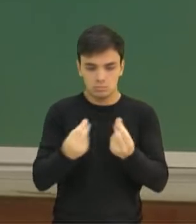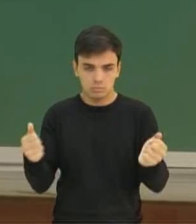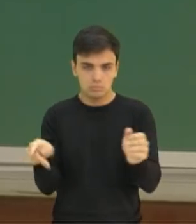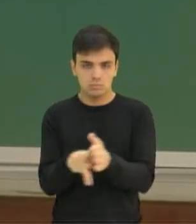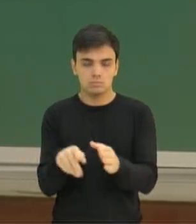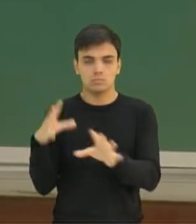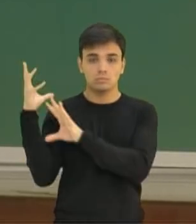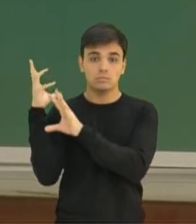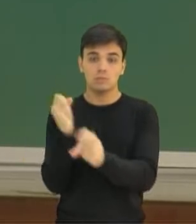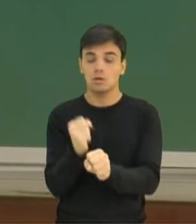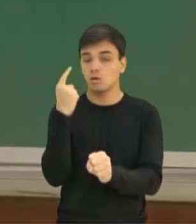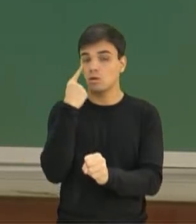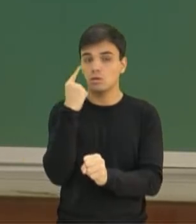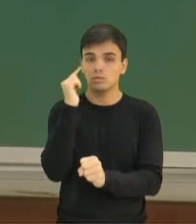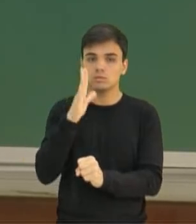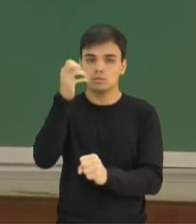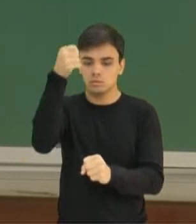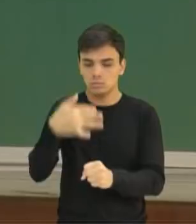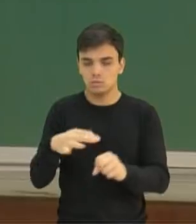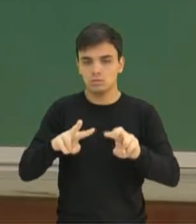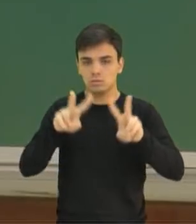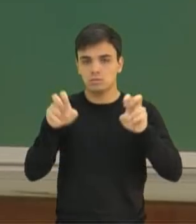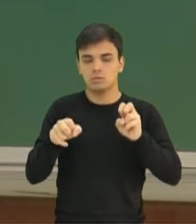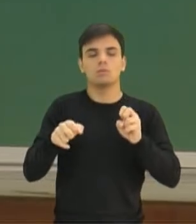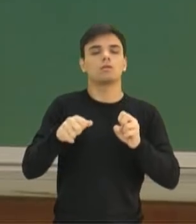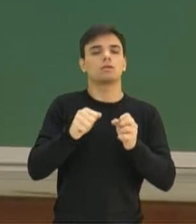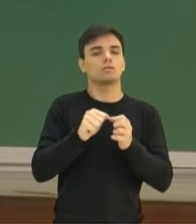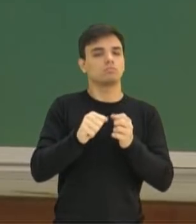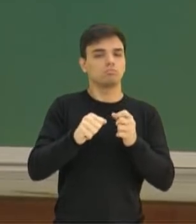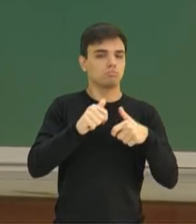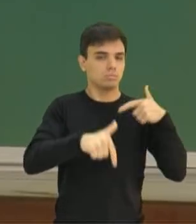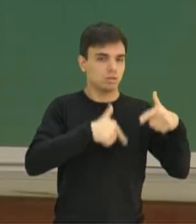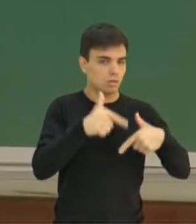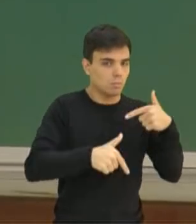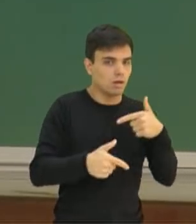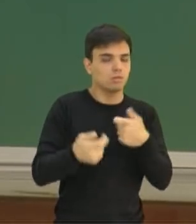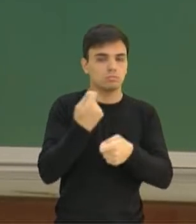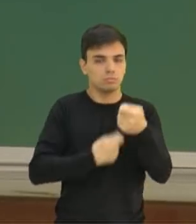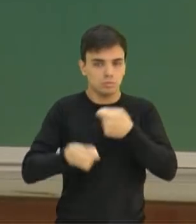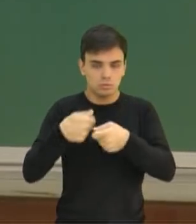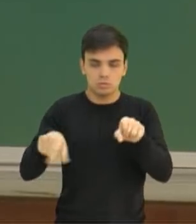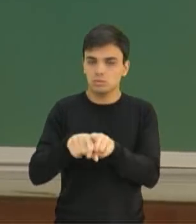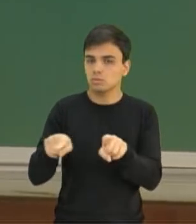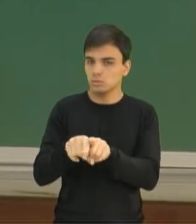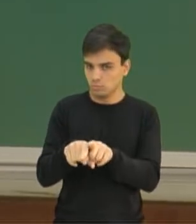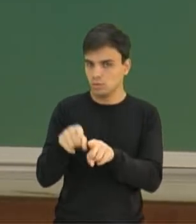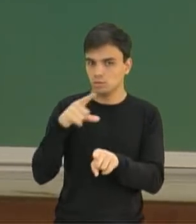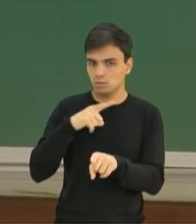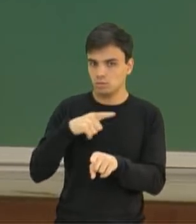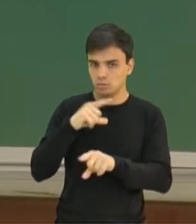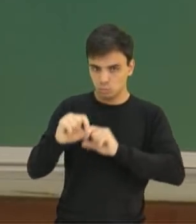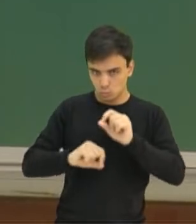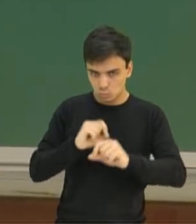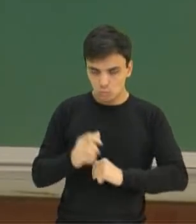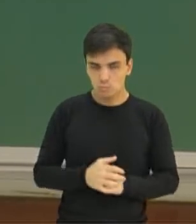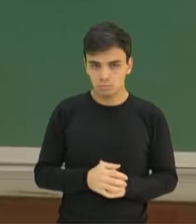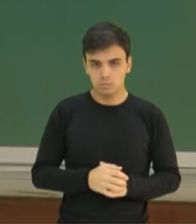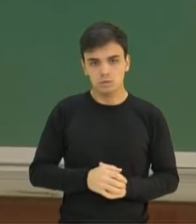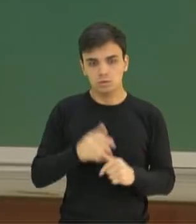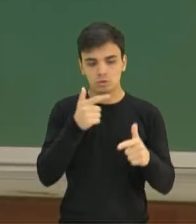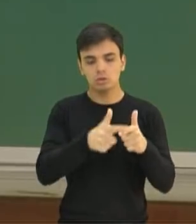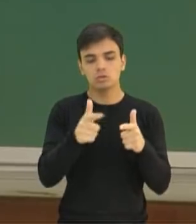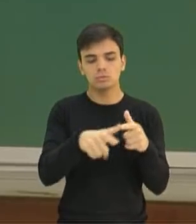uma retomada ali no que nós falamos de atividades econômicas, uma relembrada, porque vamos estabelecer essa relação. Então, dividido ali